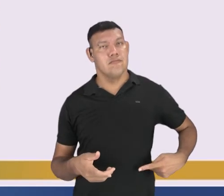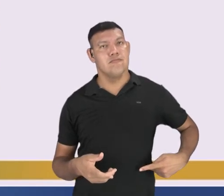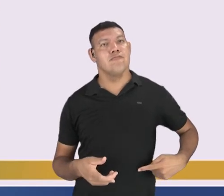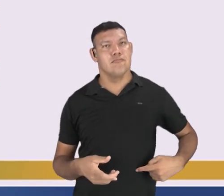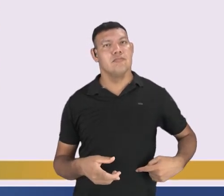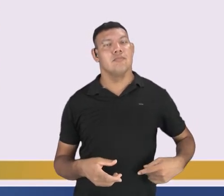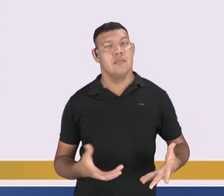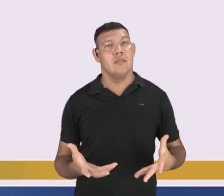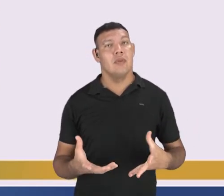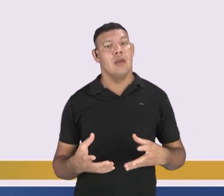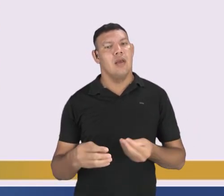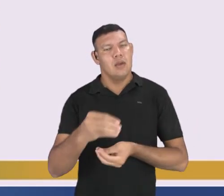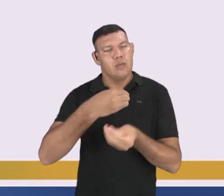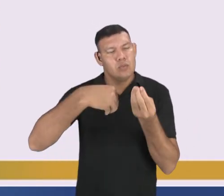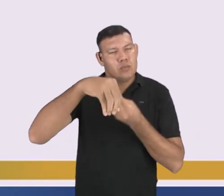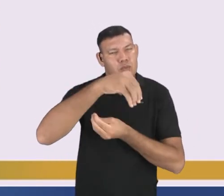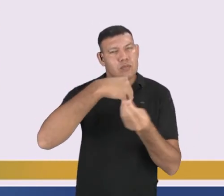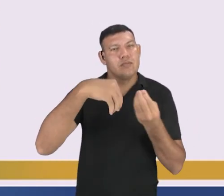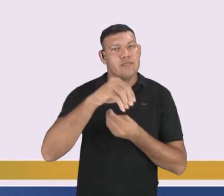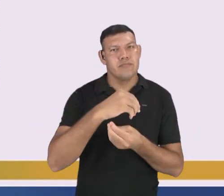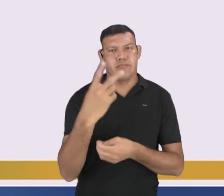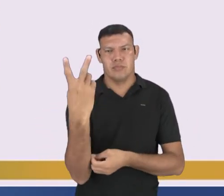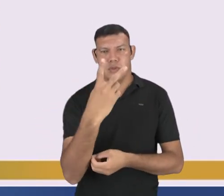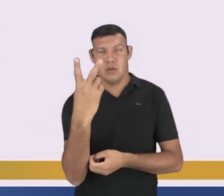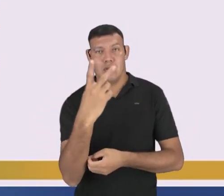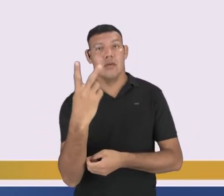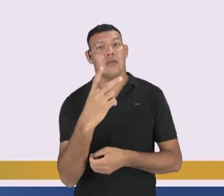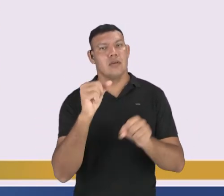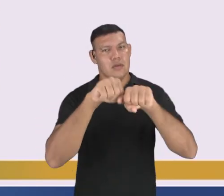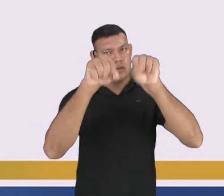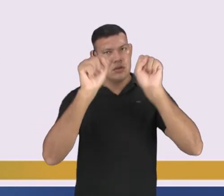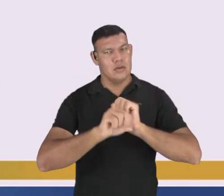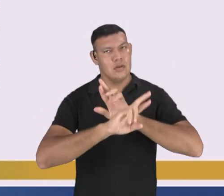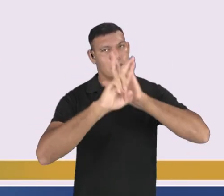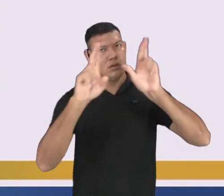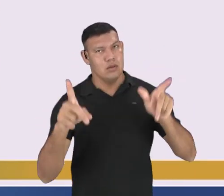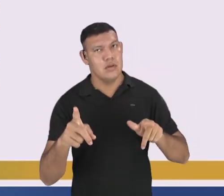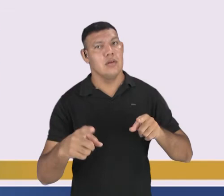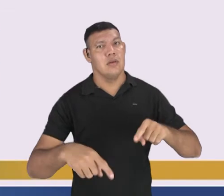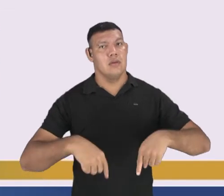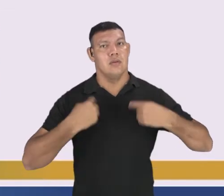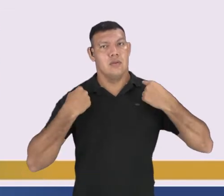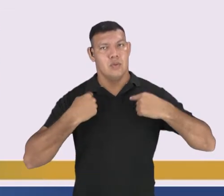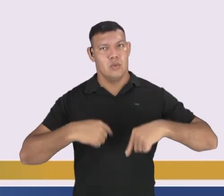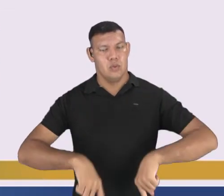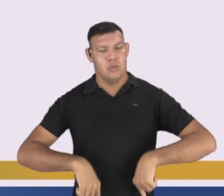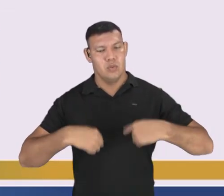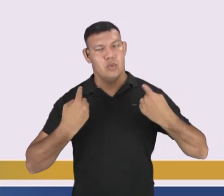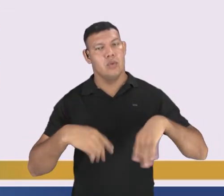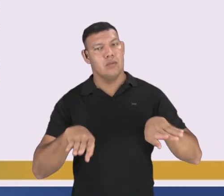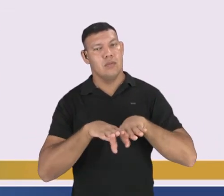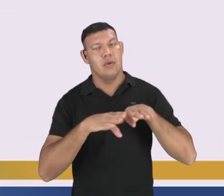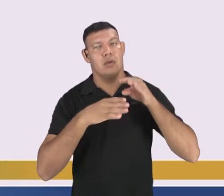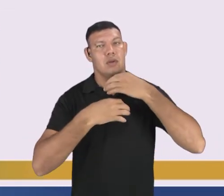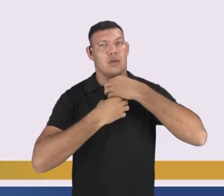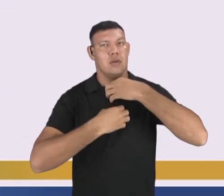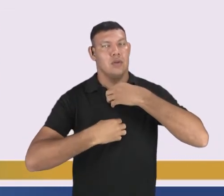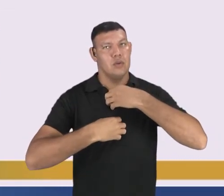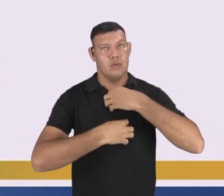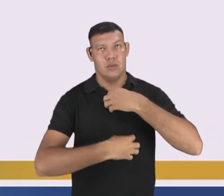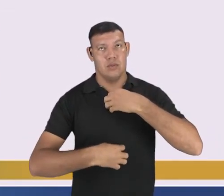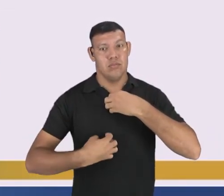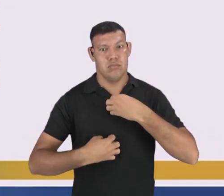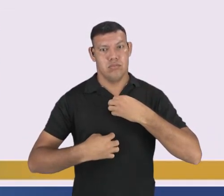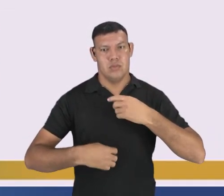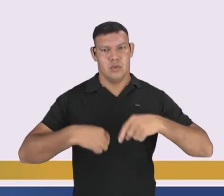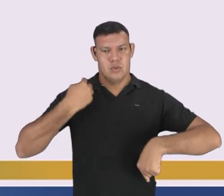glândula mista, ou seja, ela atua em 2 sistemas diferentes, tanto no sistema endócrino quanto no sistema digestório. No sistema